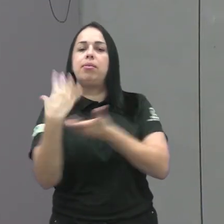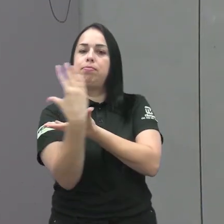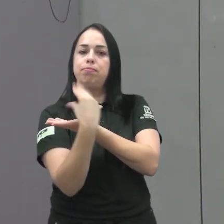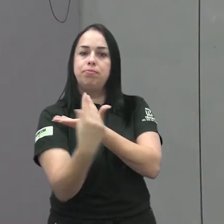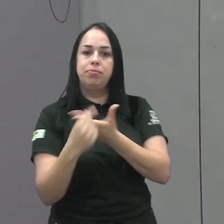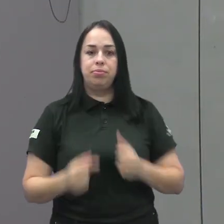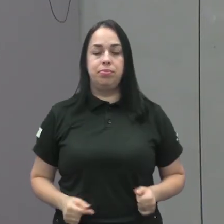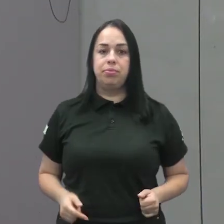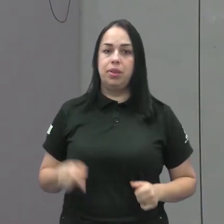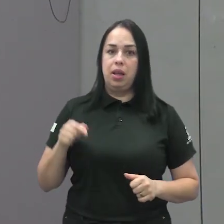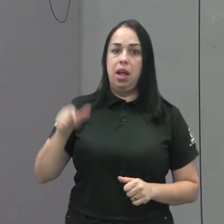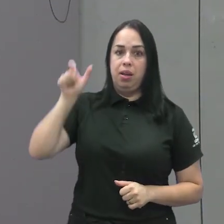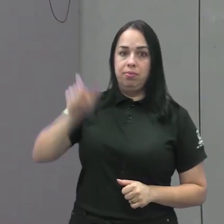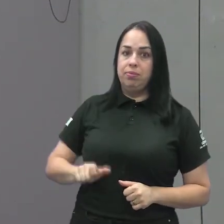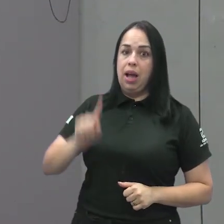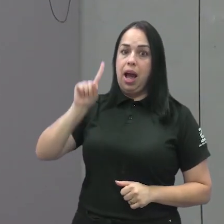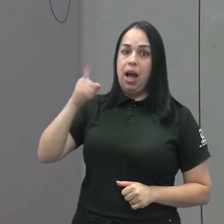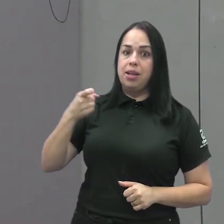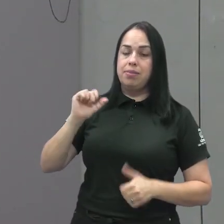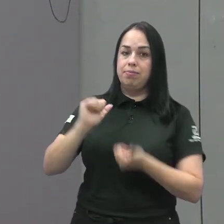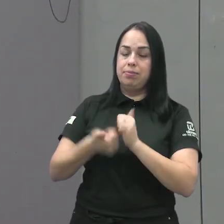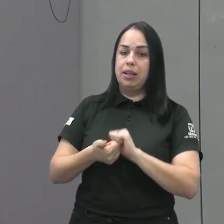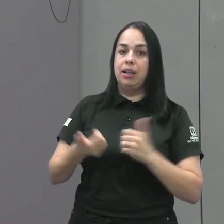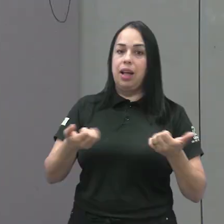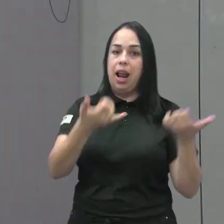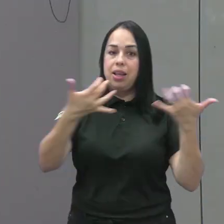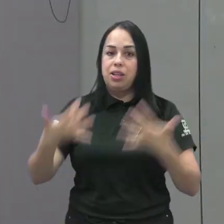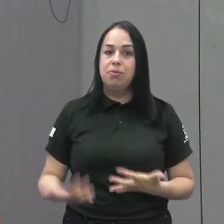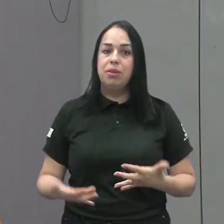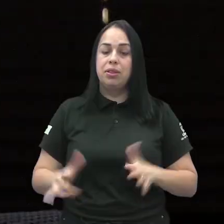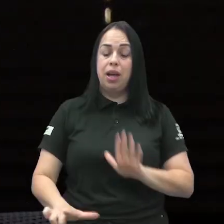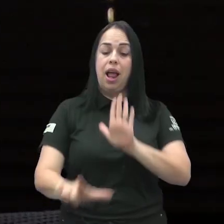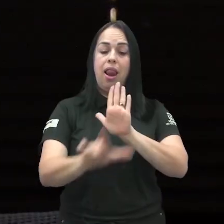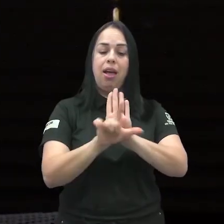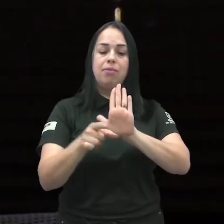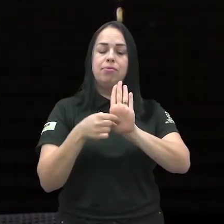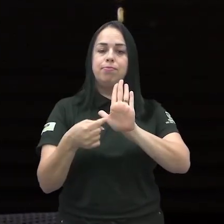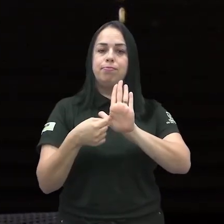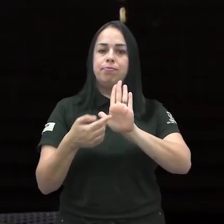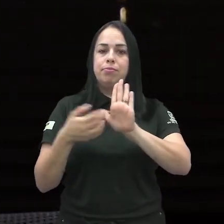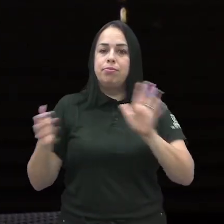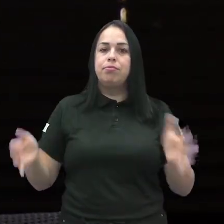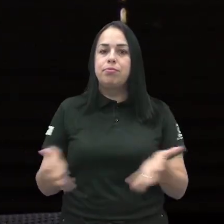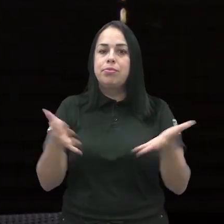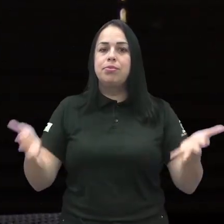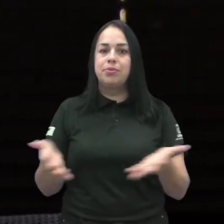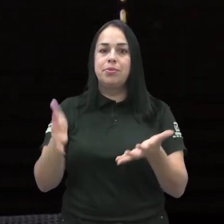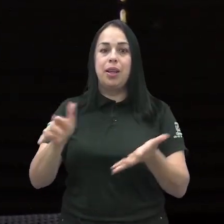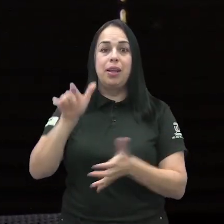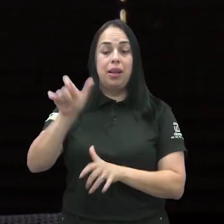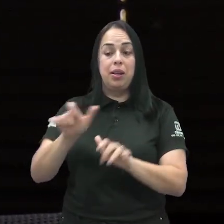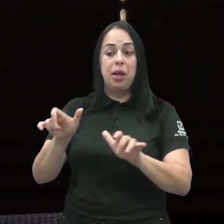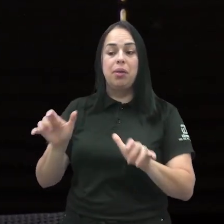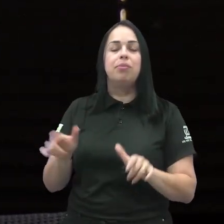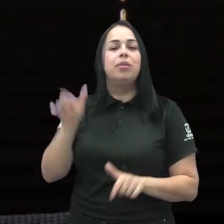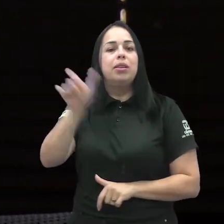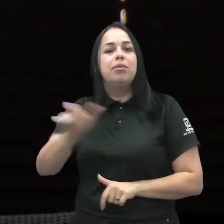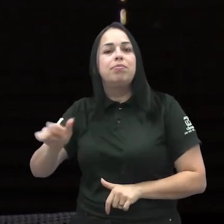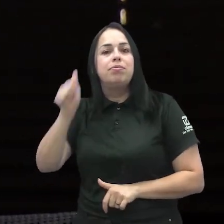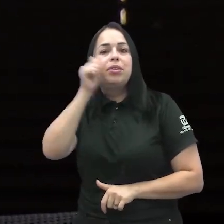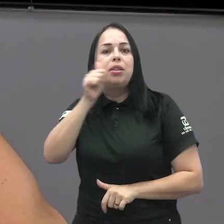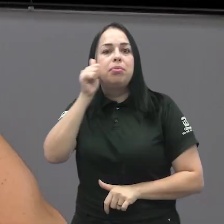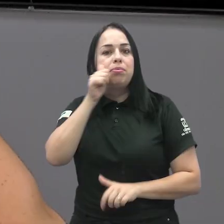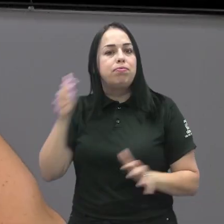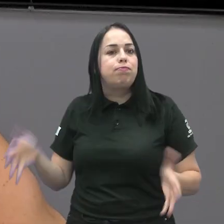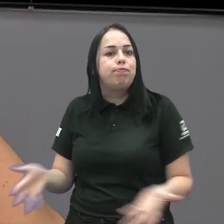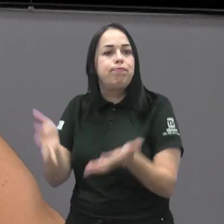no cenário esportivo nacional, a ex-atleta considera que a lei pode ser um grande incentivador para o esporte feminino na